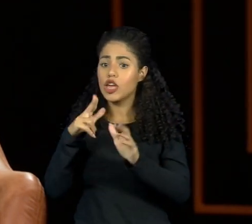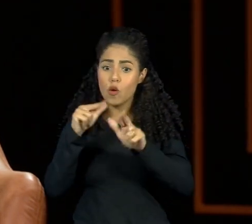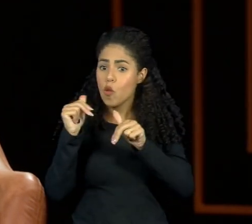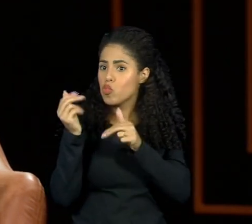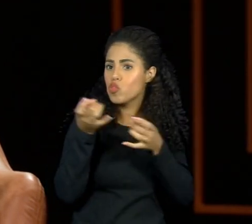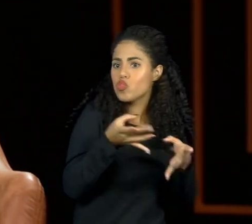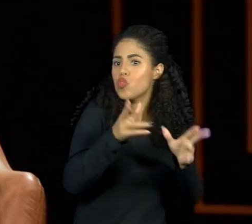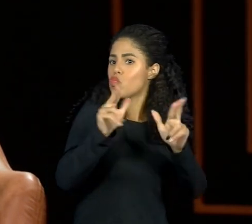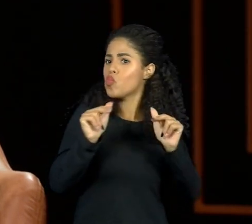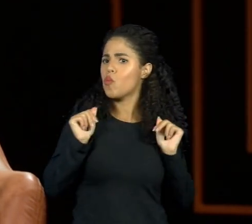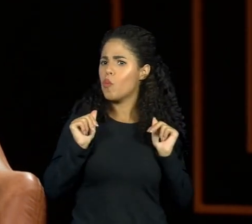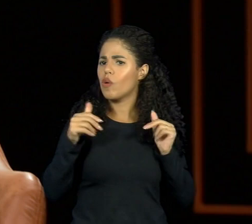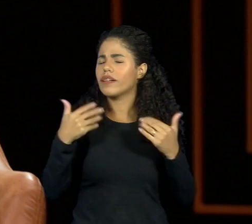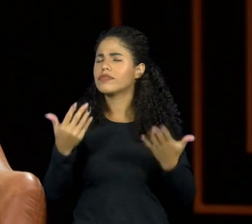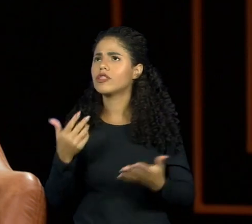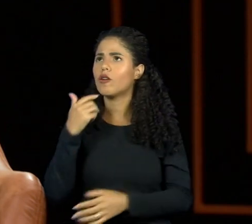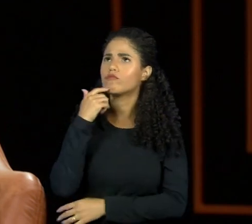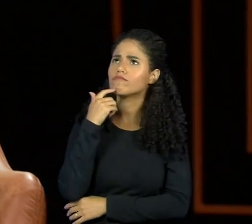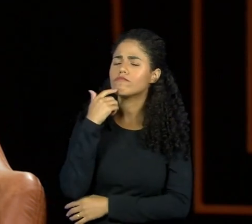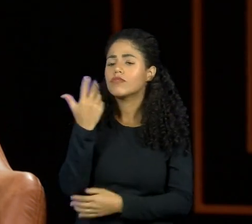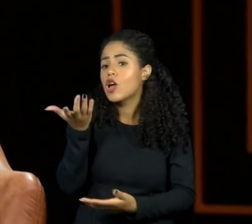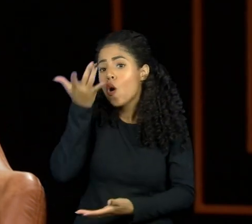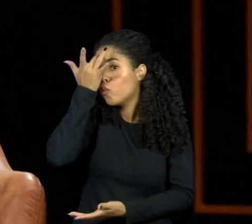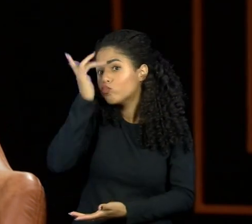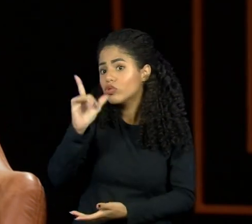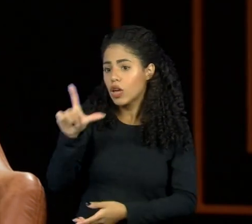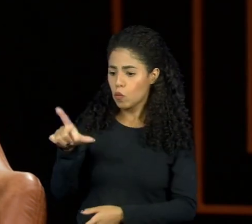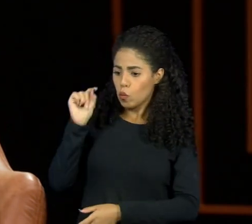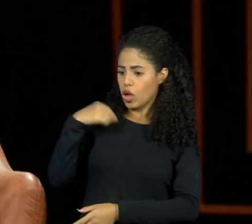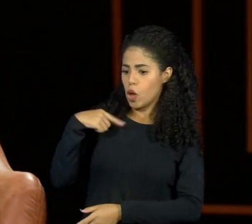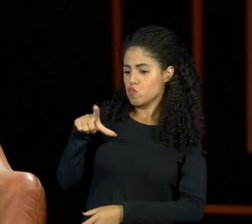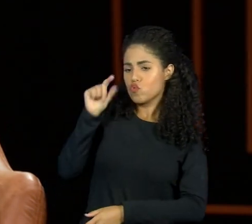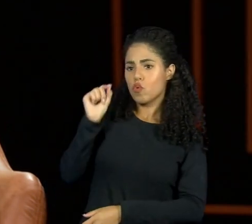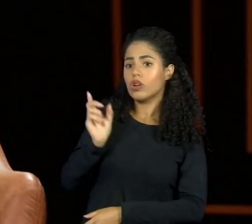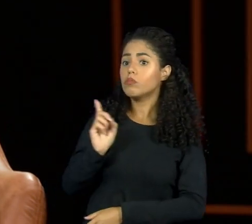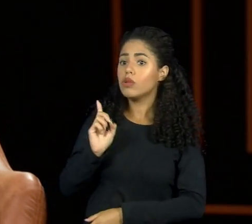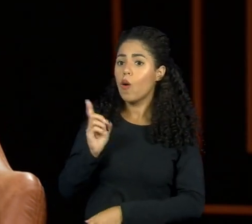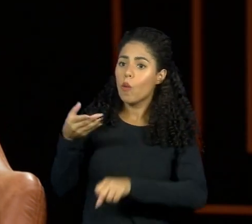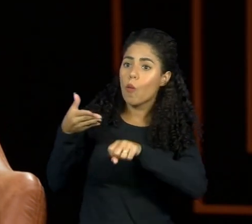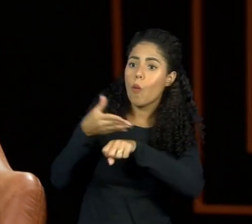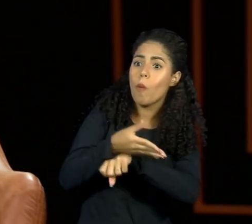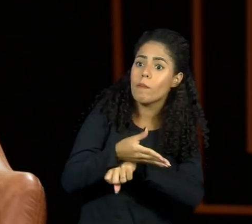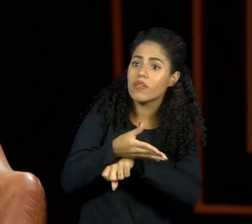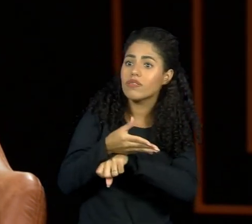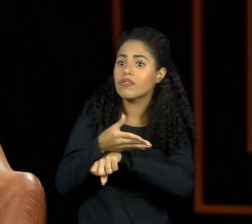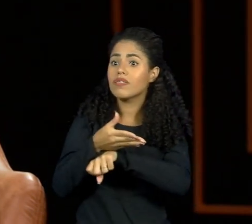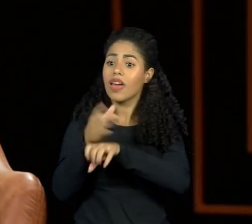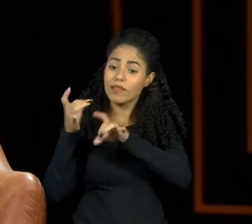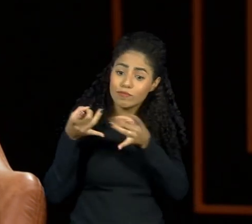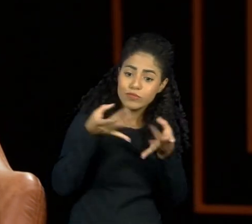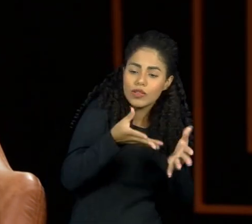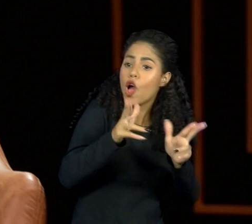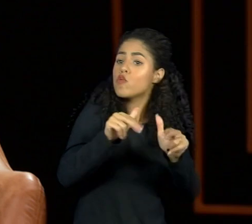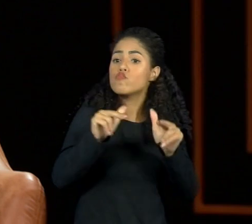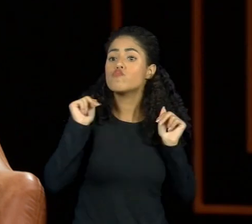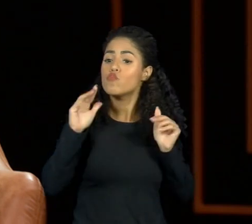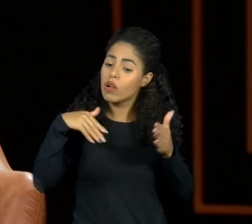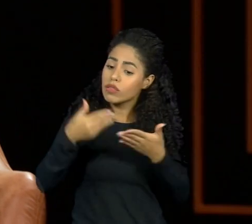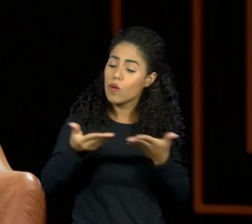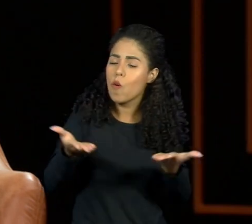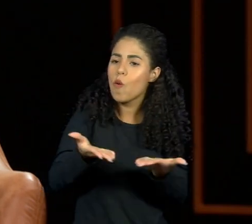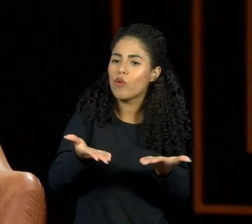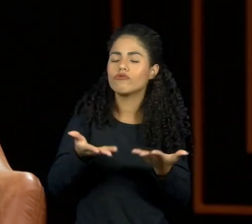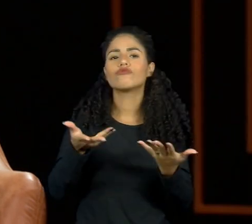nenhuma questão em determinado momento, eu optei. Entrei e nunca mais saí. Então, foi... E a pessoa